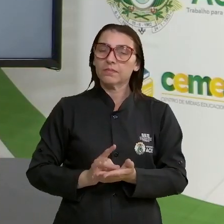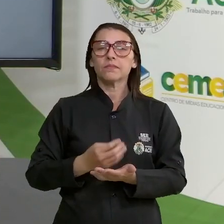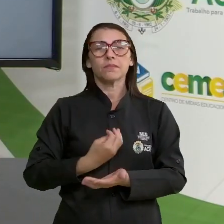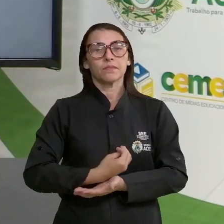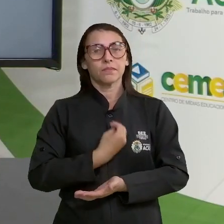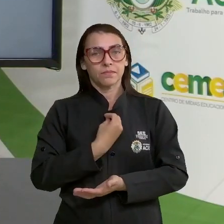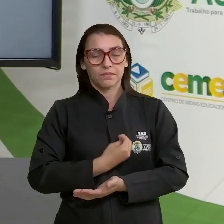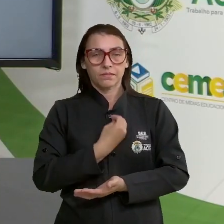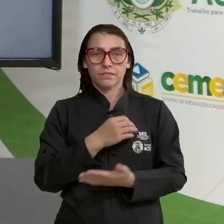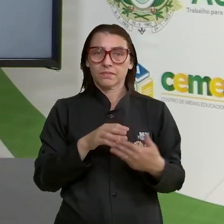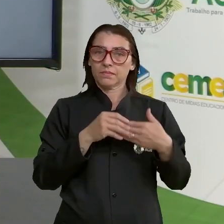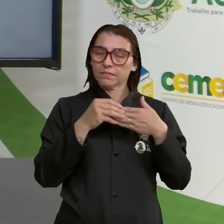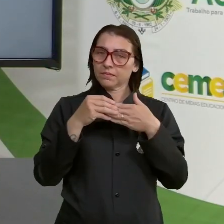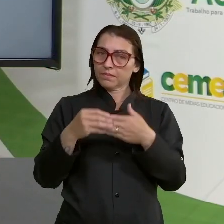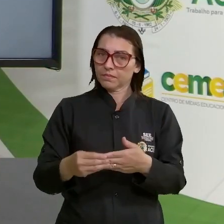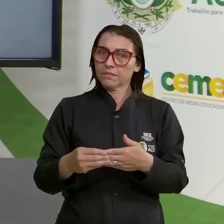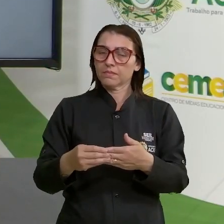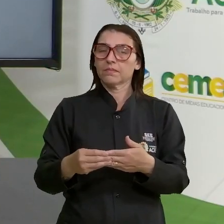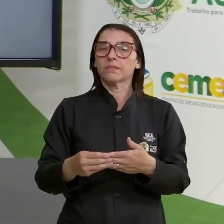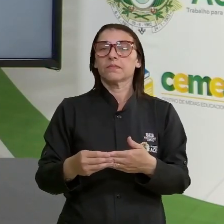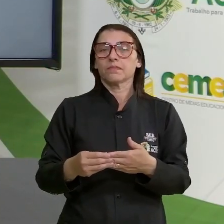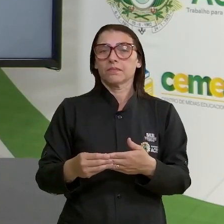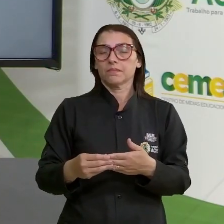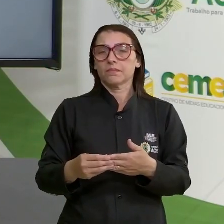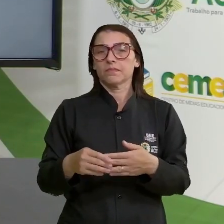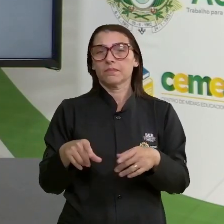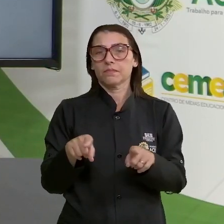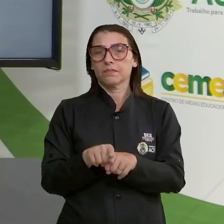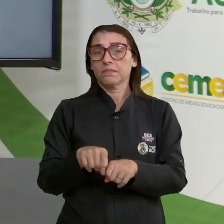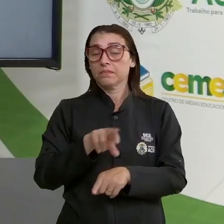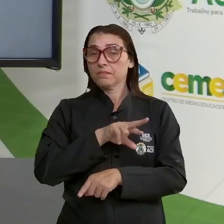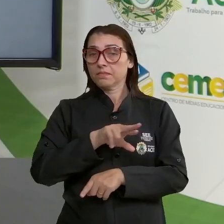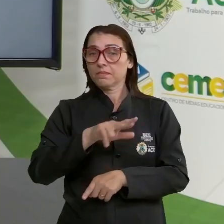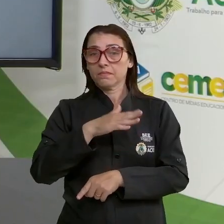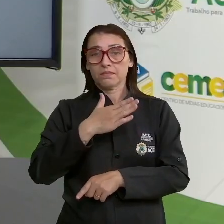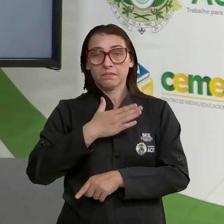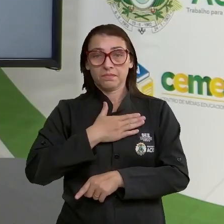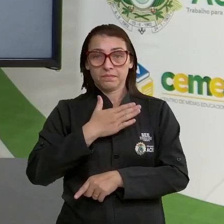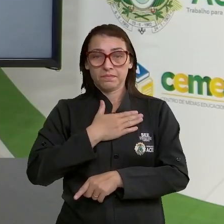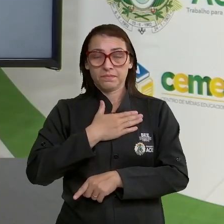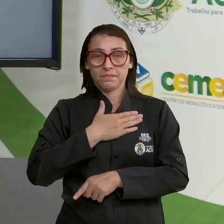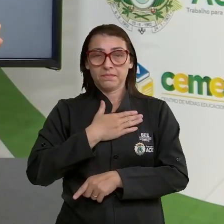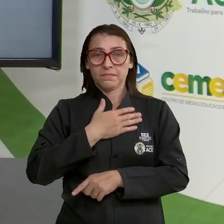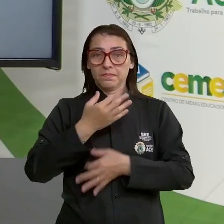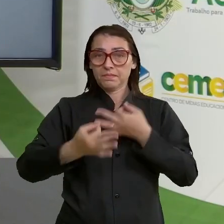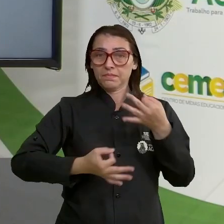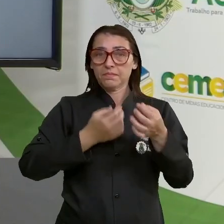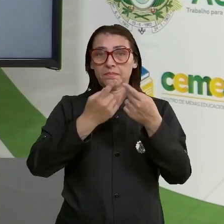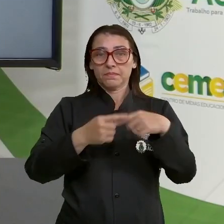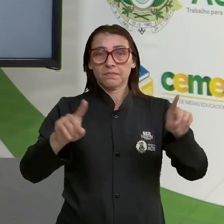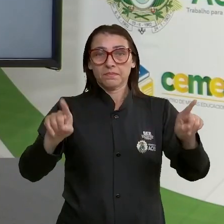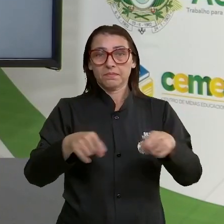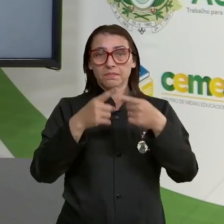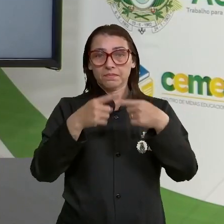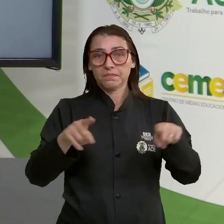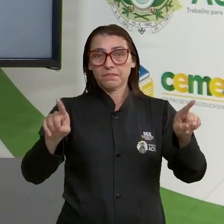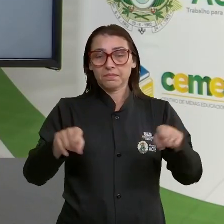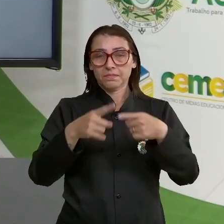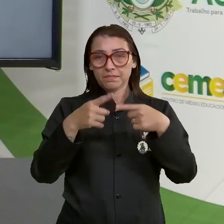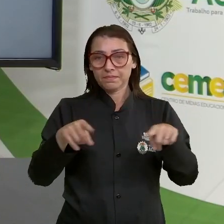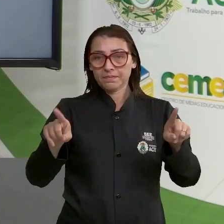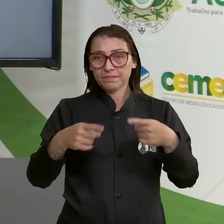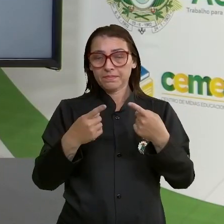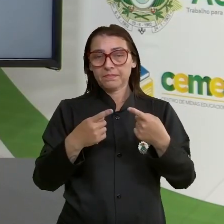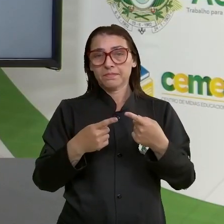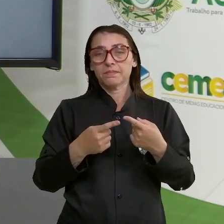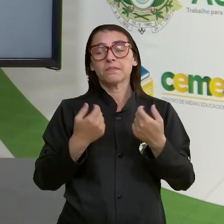vivendo, trazer esse discurso ideológico e, de repente, ele não é o meu discurso e eu estou cantando por todos os lados. Então, é importante